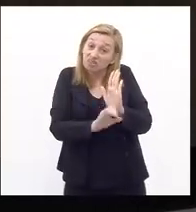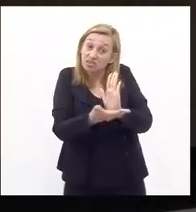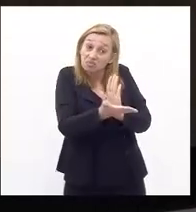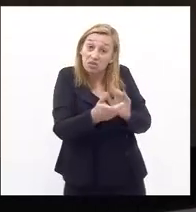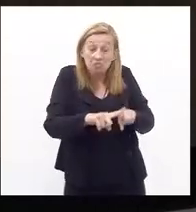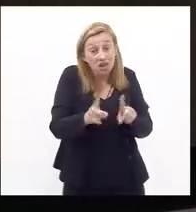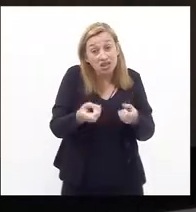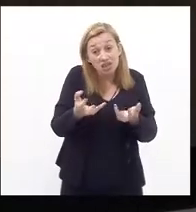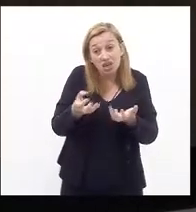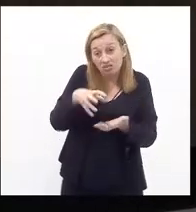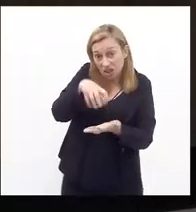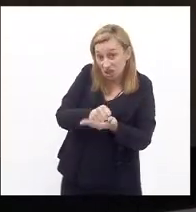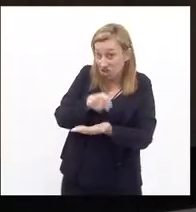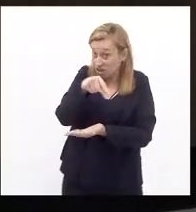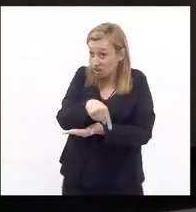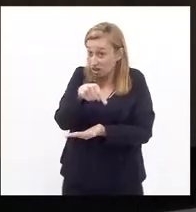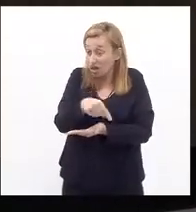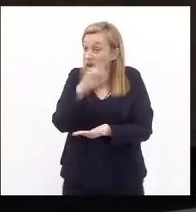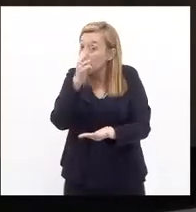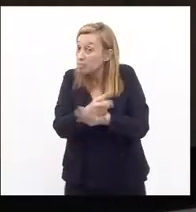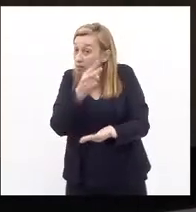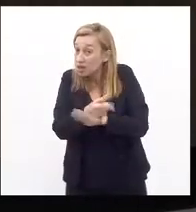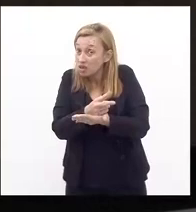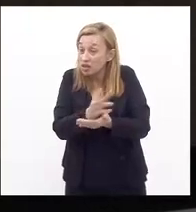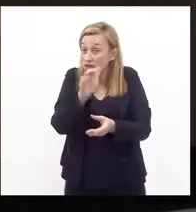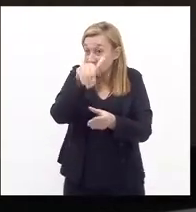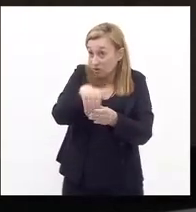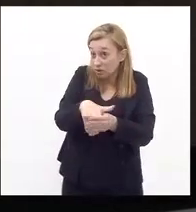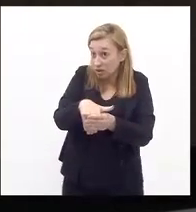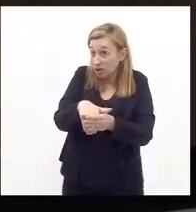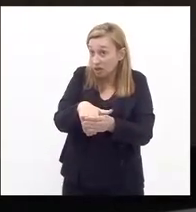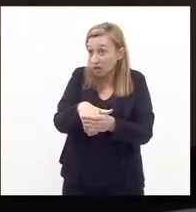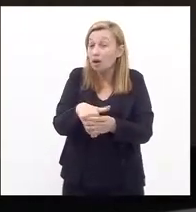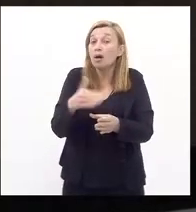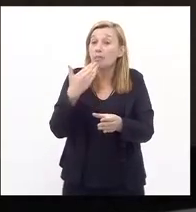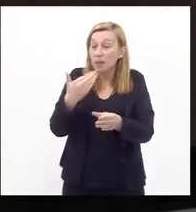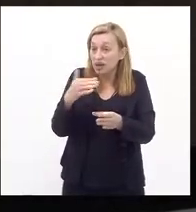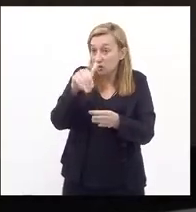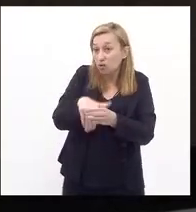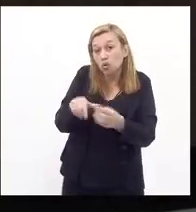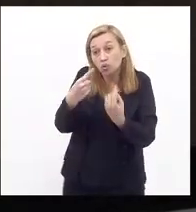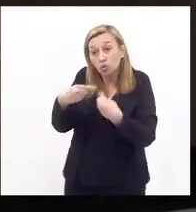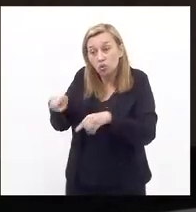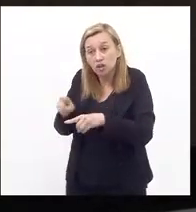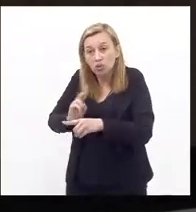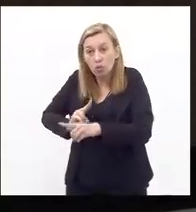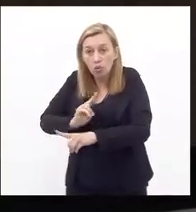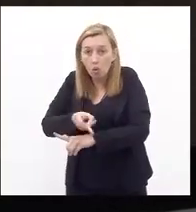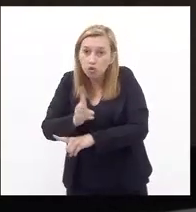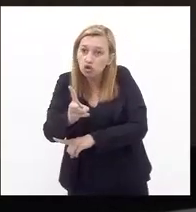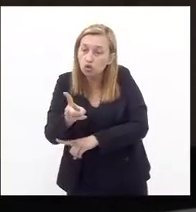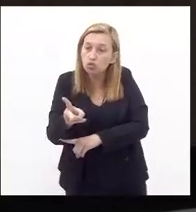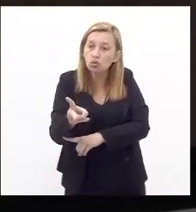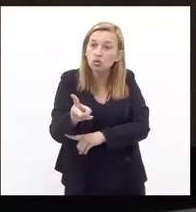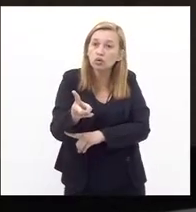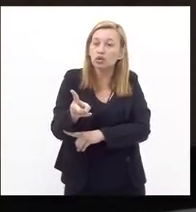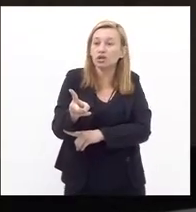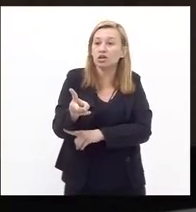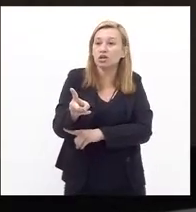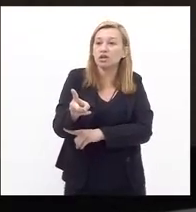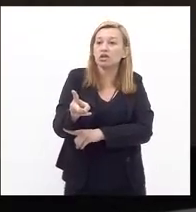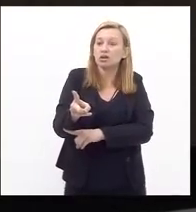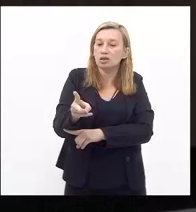Mas quero deixar registrado que mesmo aqueles que votaram e eu peço voto contrário continue e serão sempre